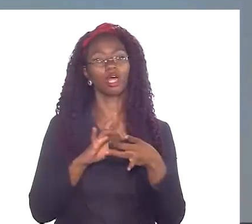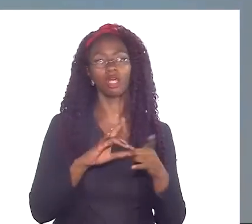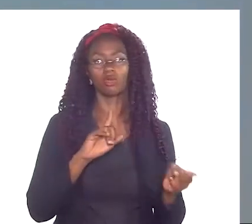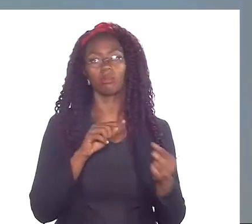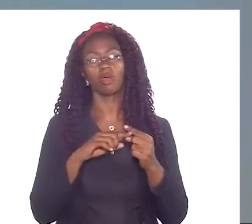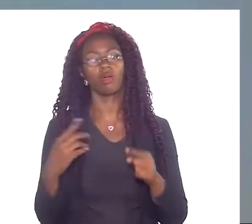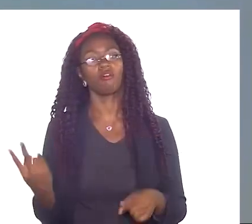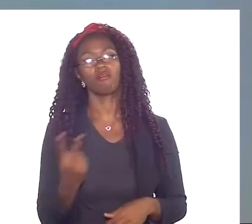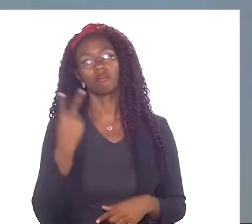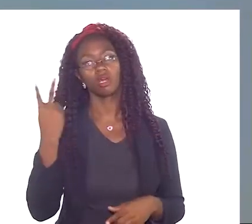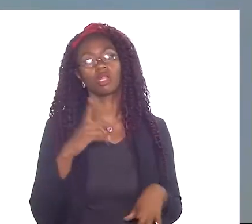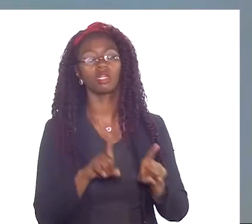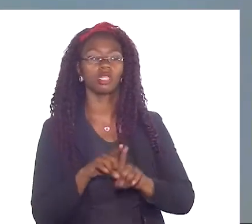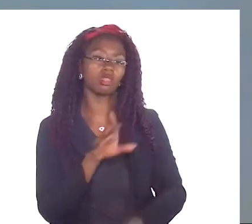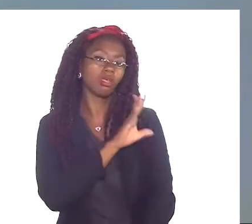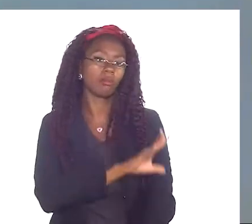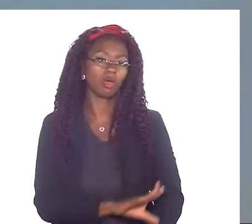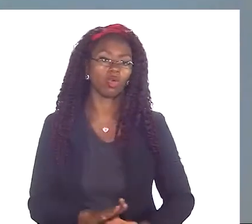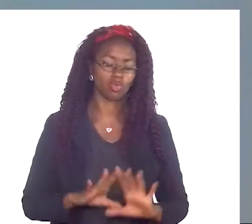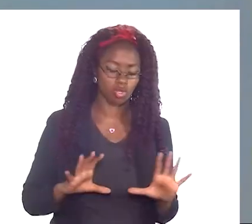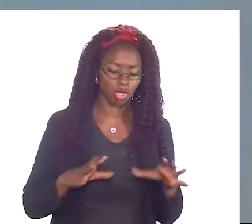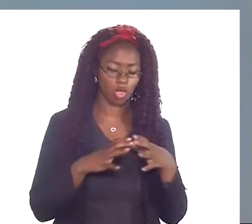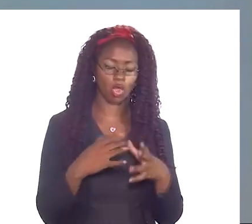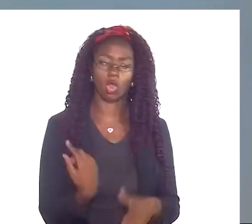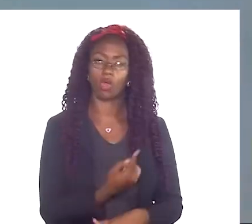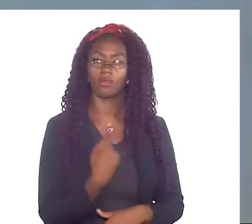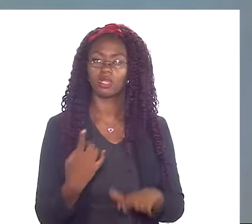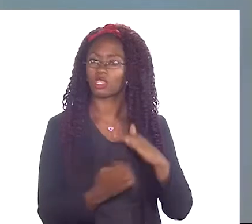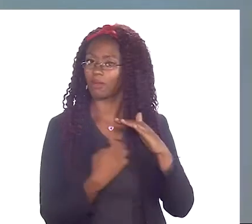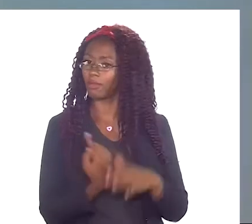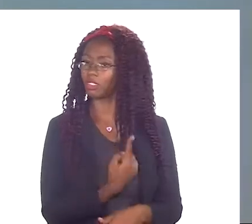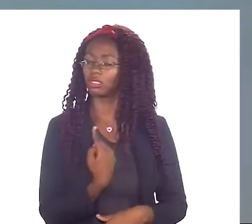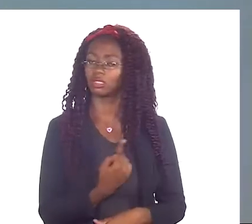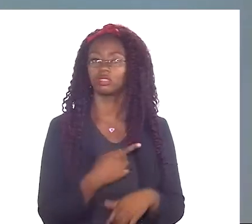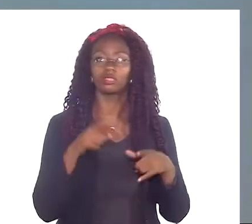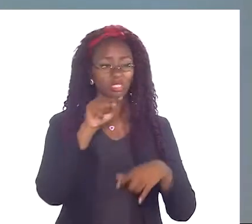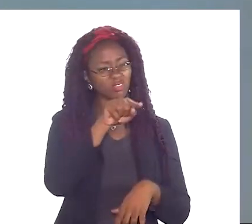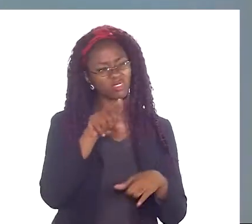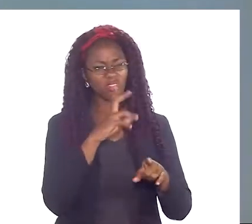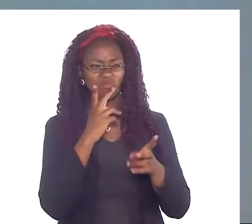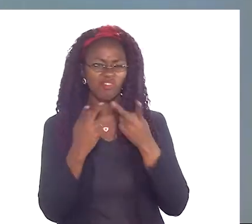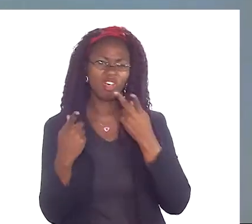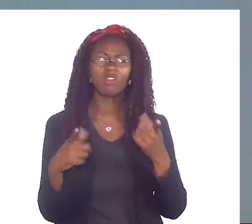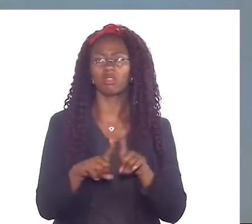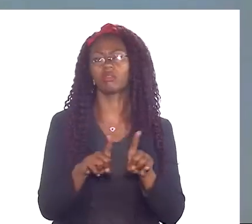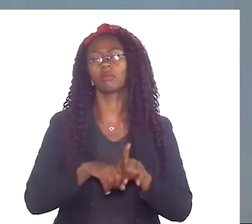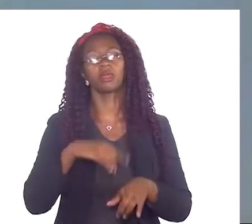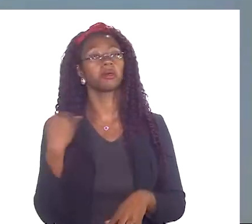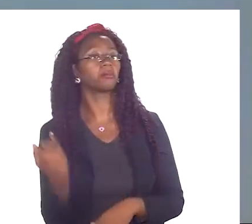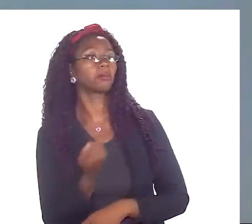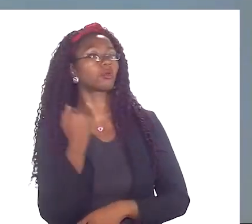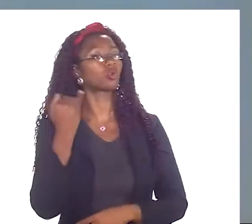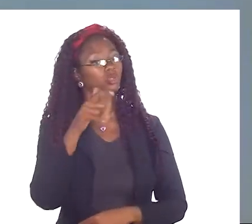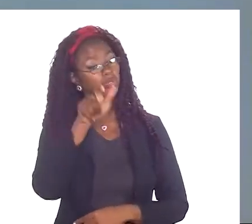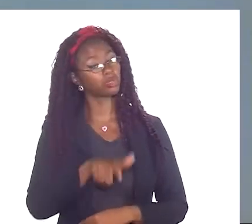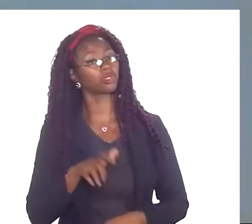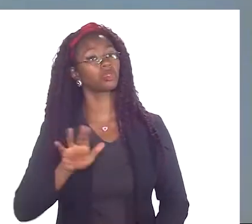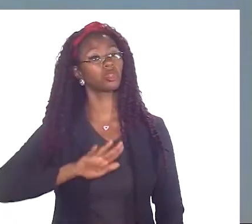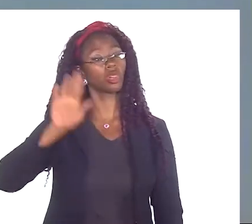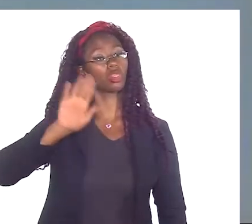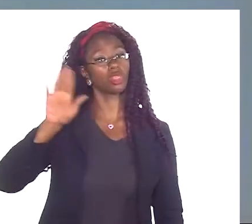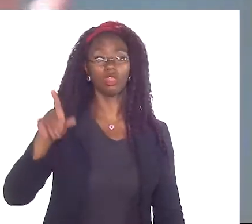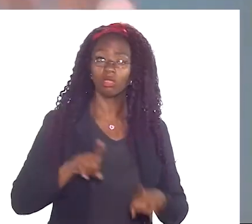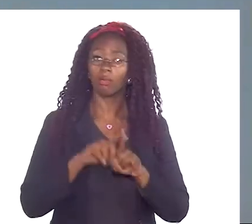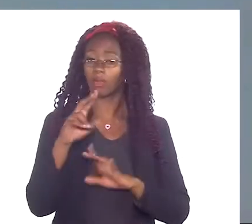alinhada aos valores e à cultura da nossa companhia. E nesse sentido, até no que você trouxe, eu acho que é importante que o